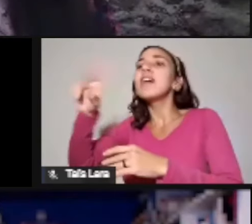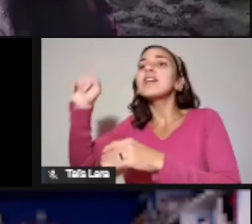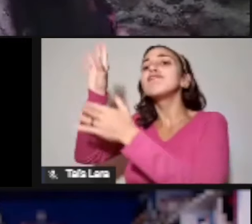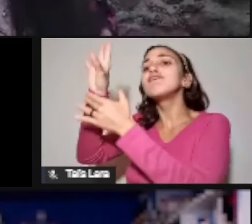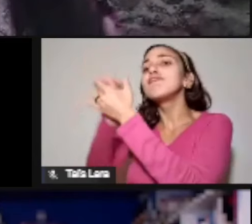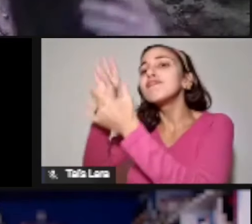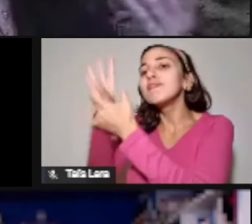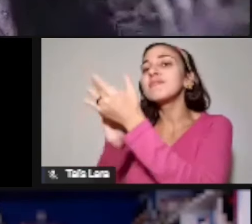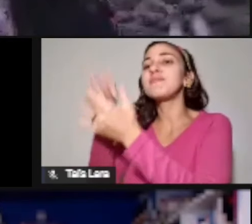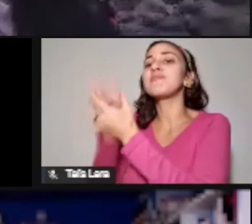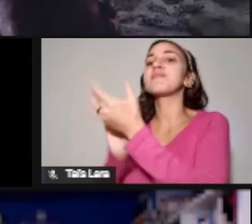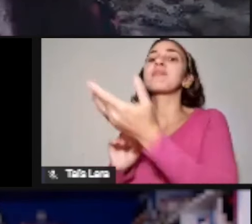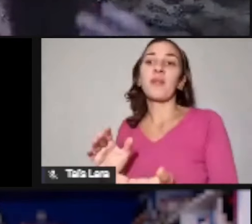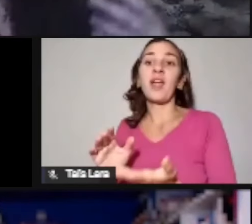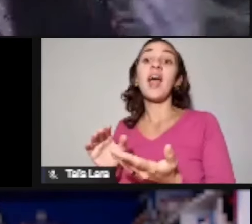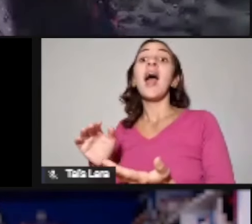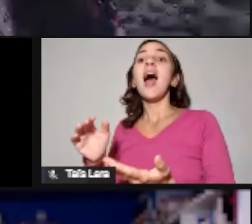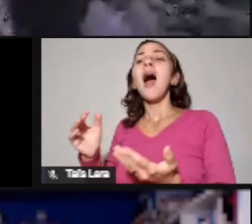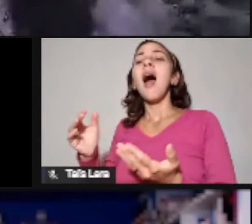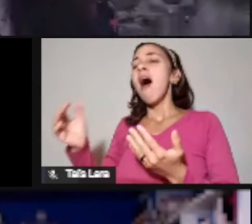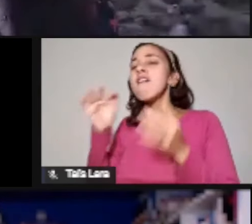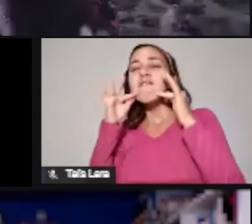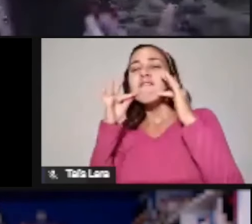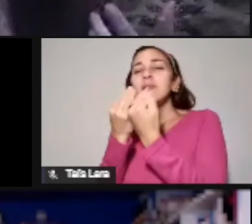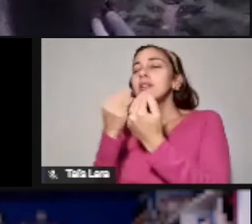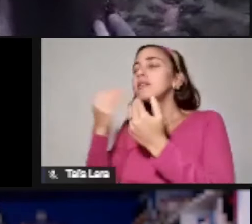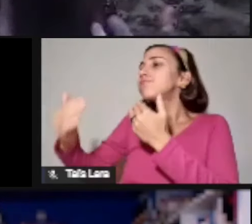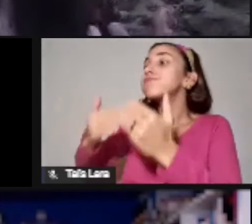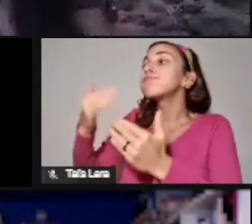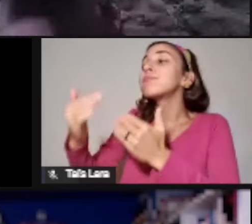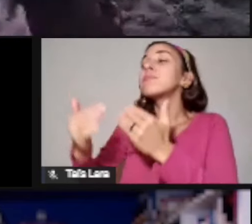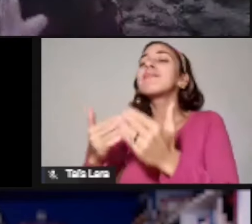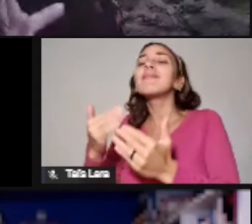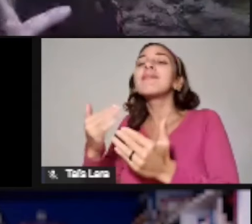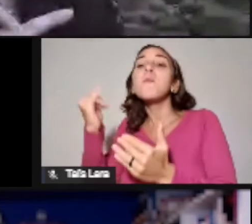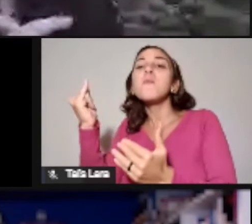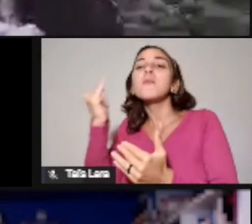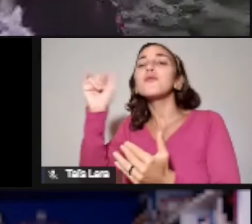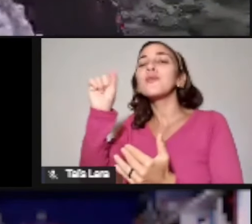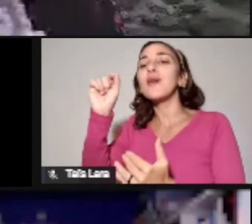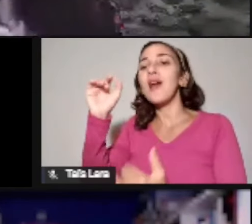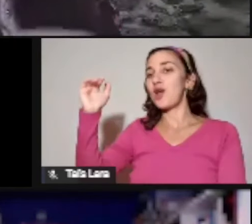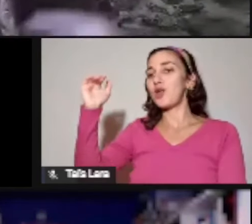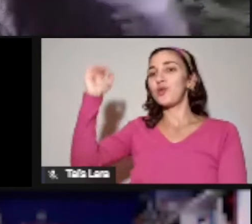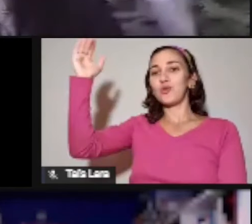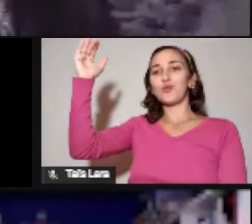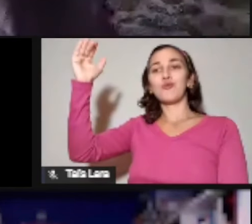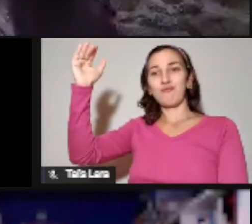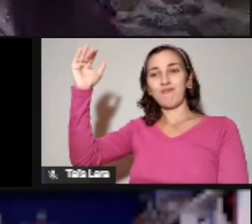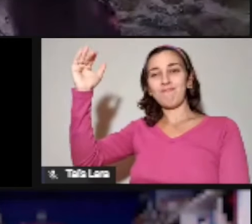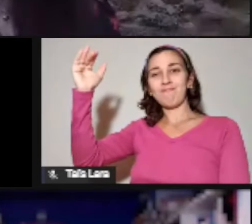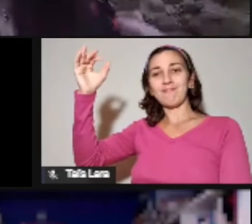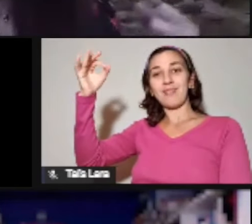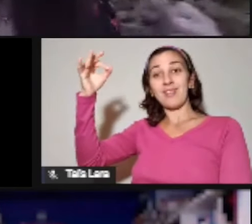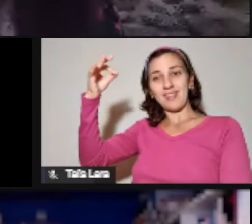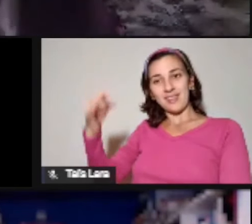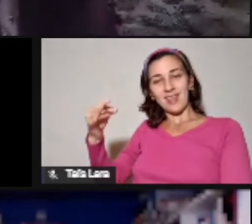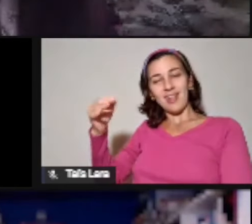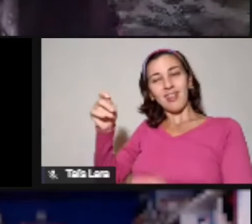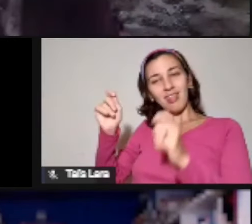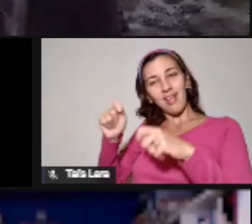depende muito de como as crianças observam os adultos, né? Então, se você é incoerente, se você fica